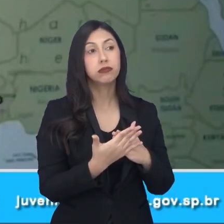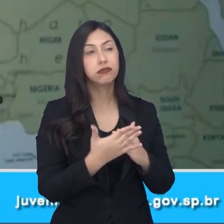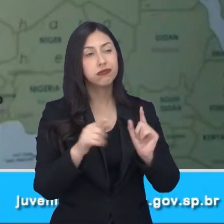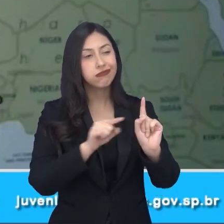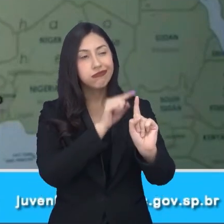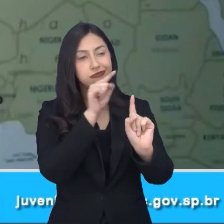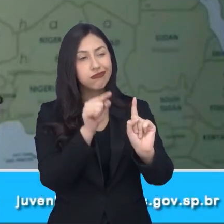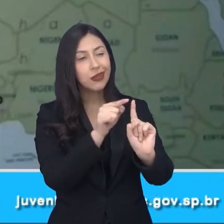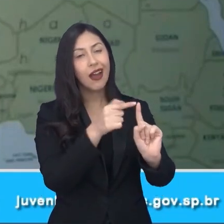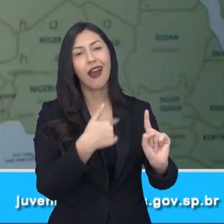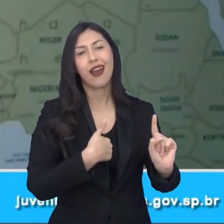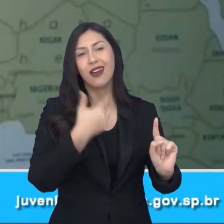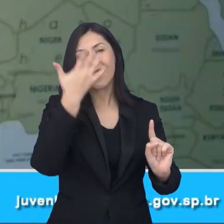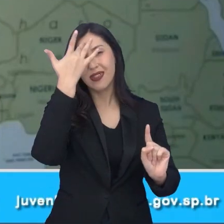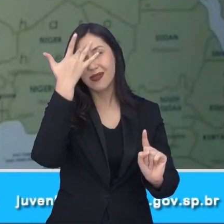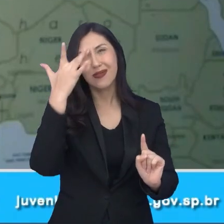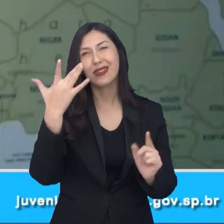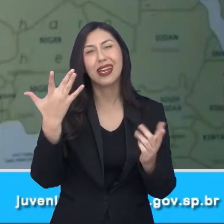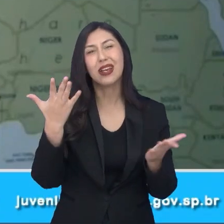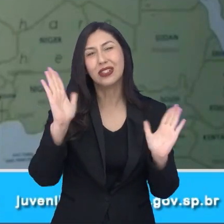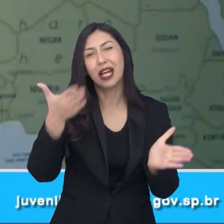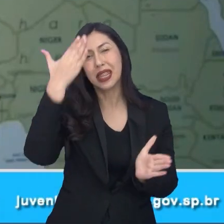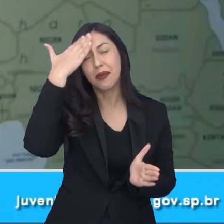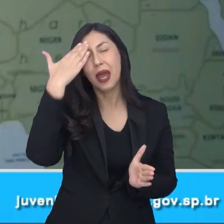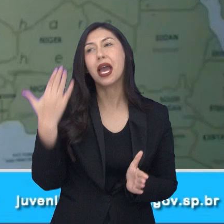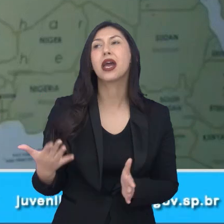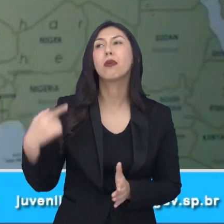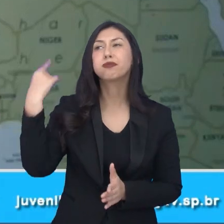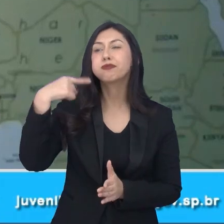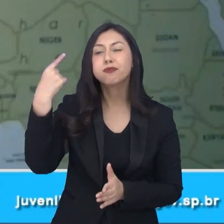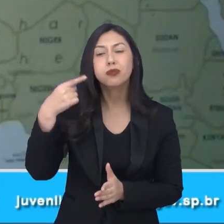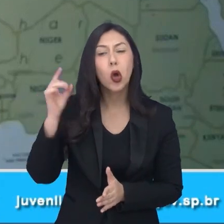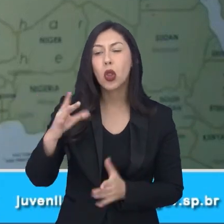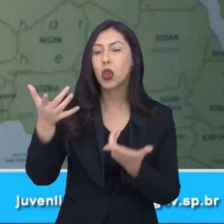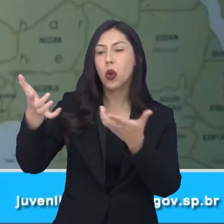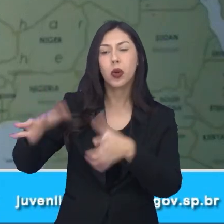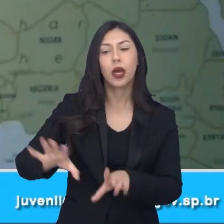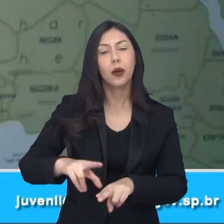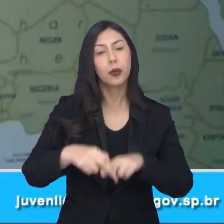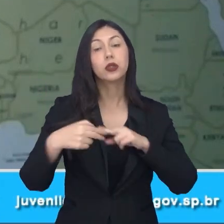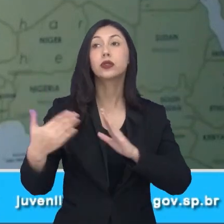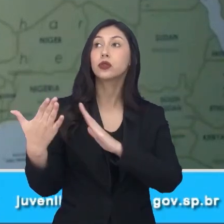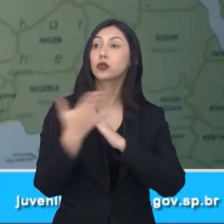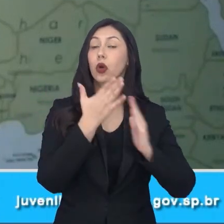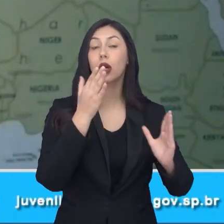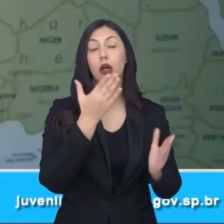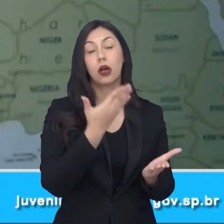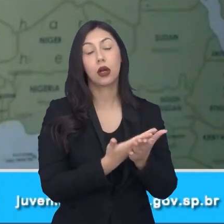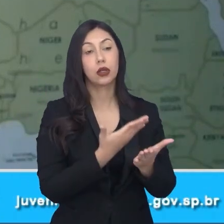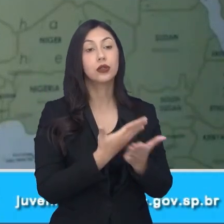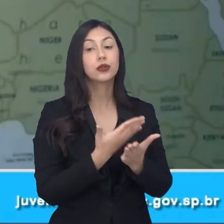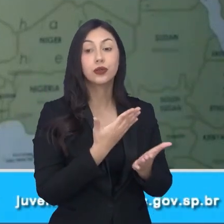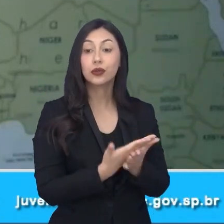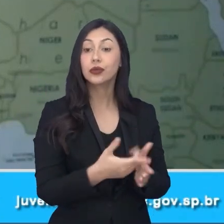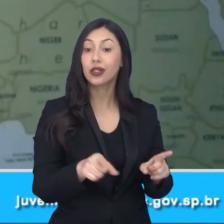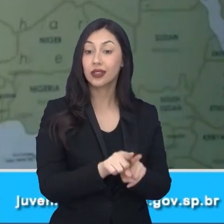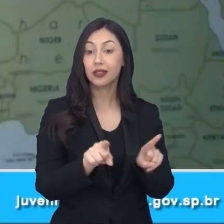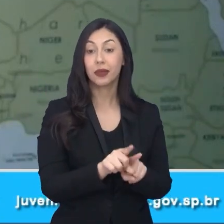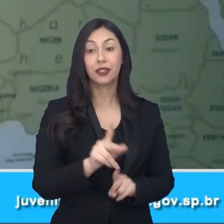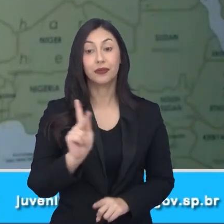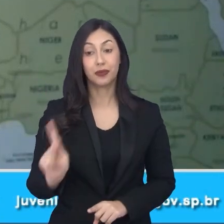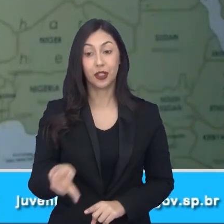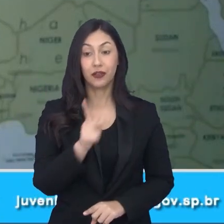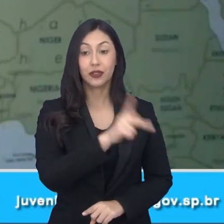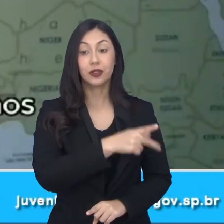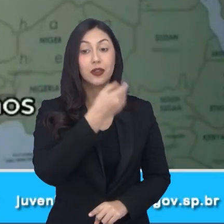sabia que eu não queria advogar. Então, a Univap me ajudou a aprender a estudar, me ajudou com bons professores,